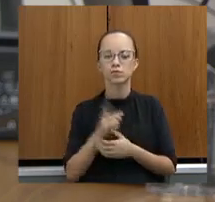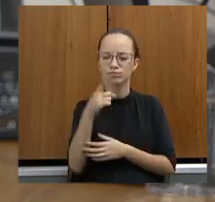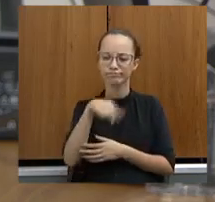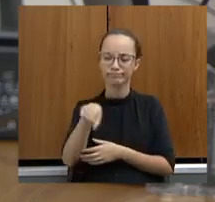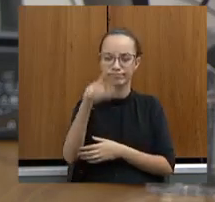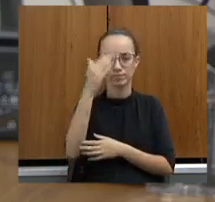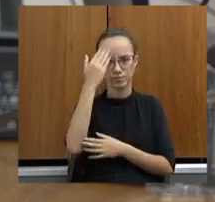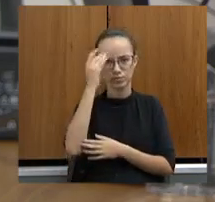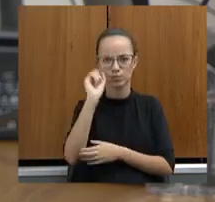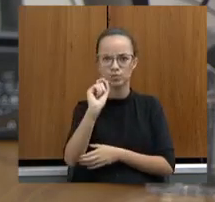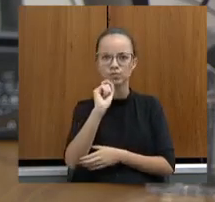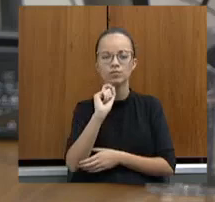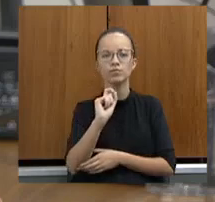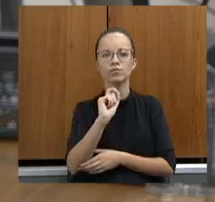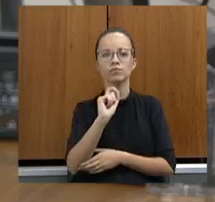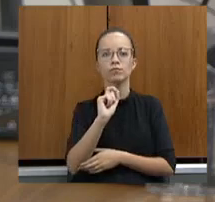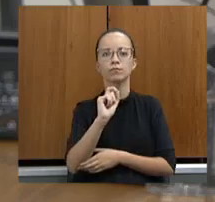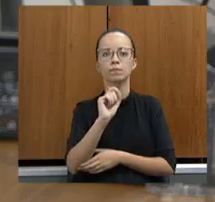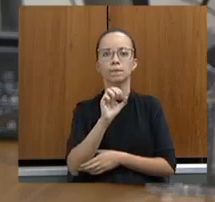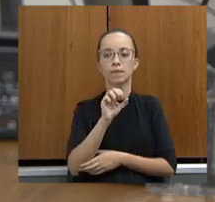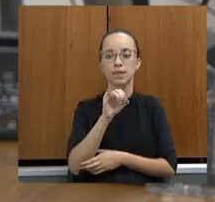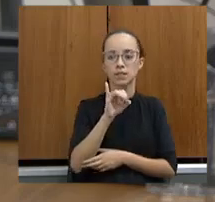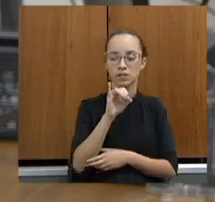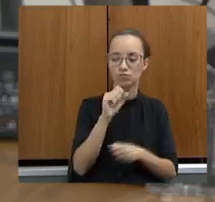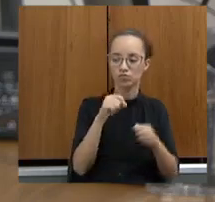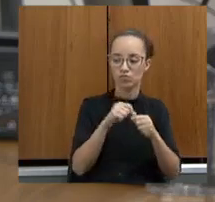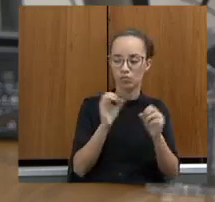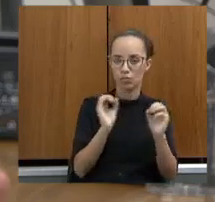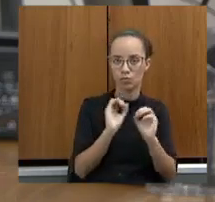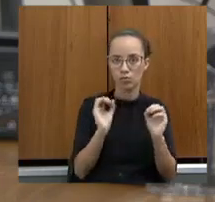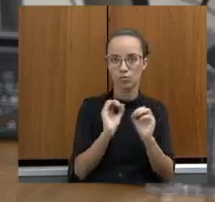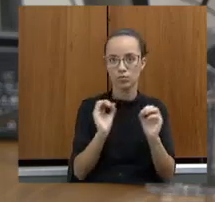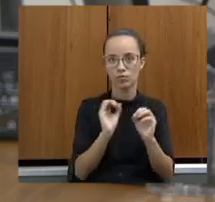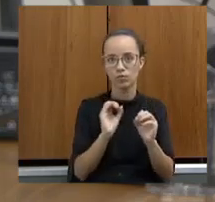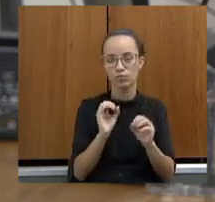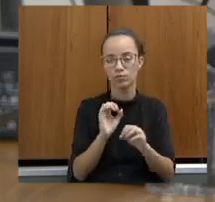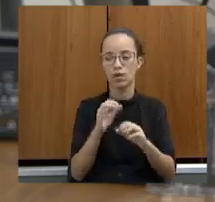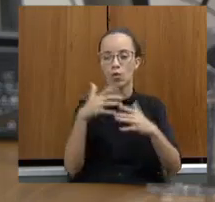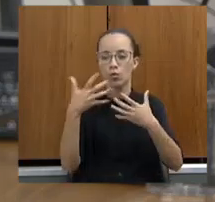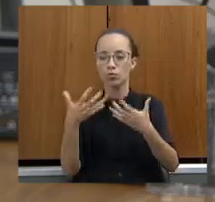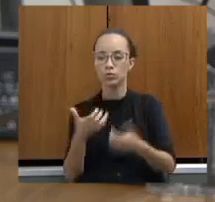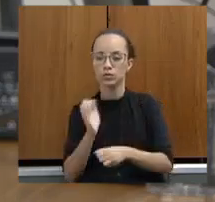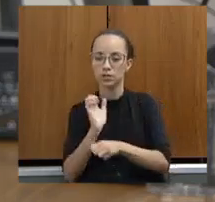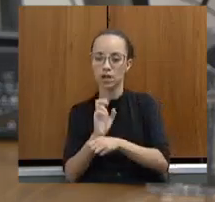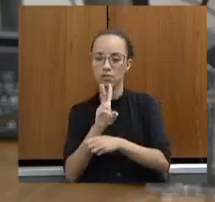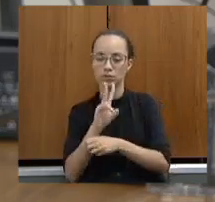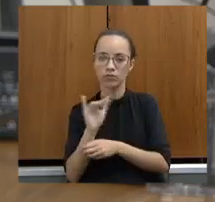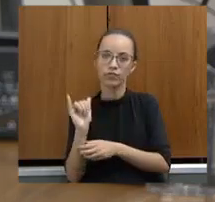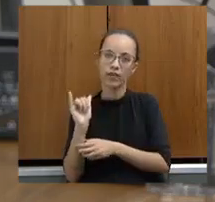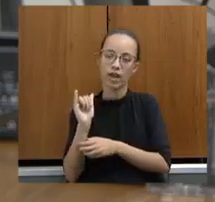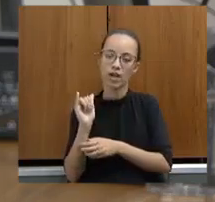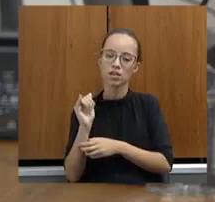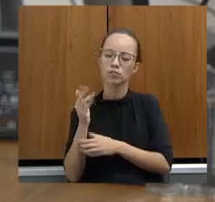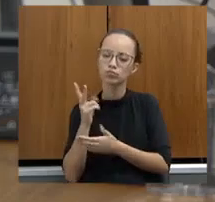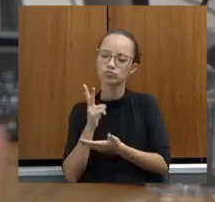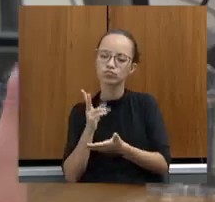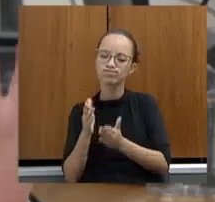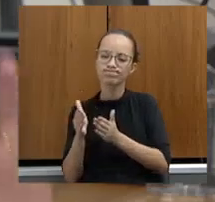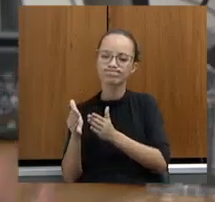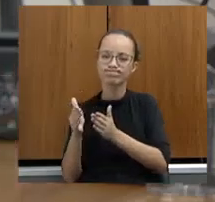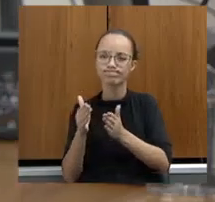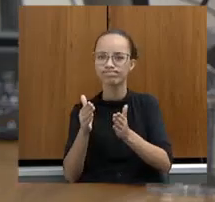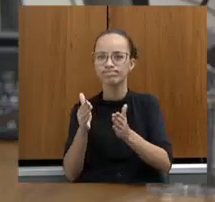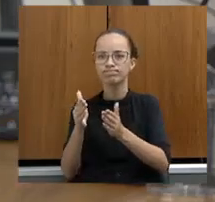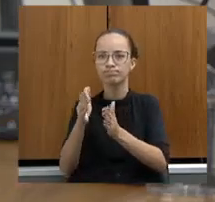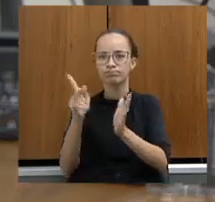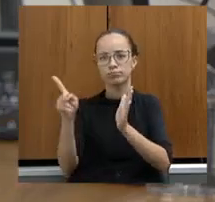entenderem é o cenário que se não for nada feito é o estado caminhará naquele caminho ele estará então